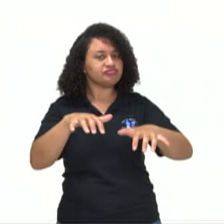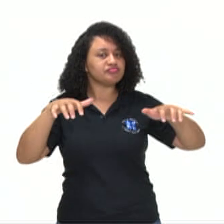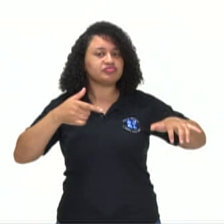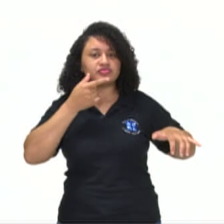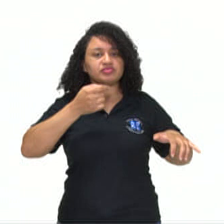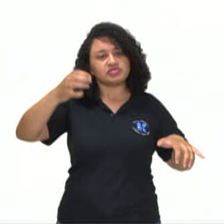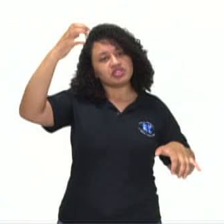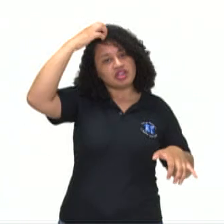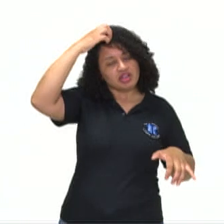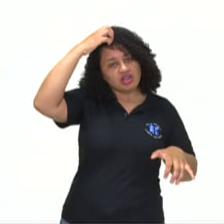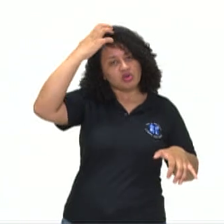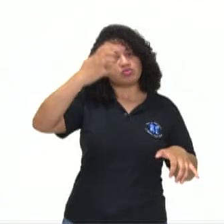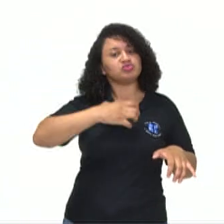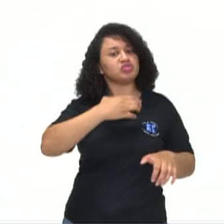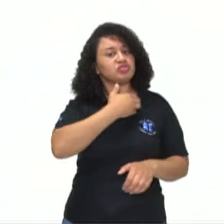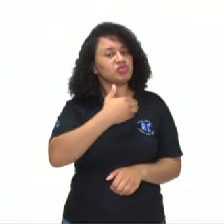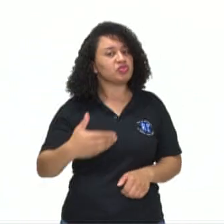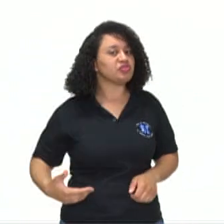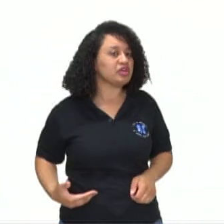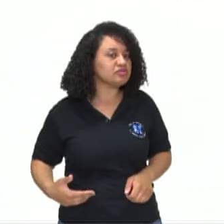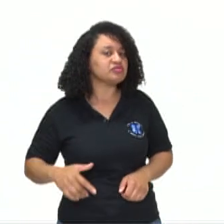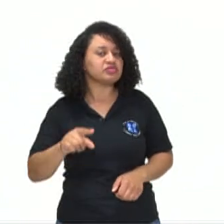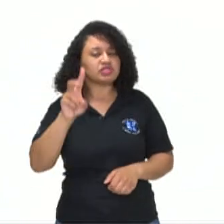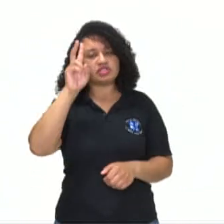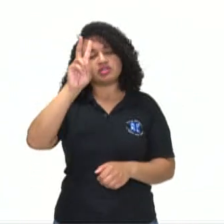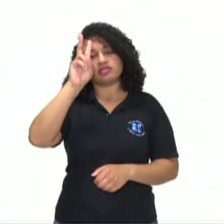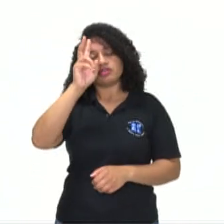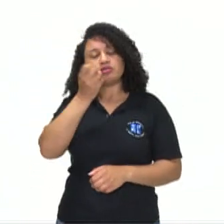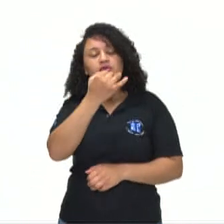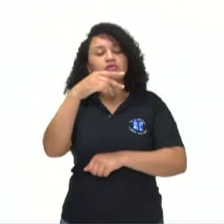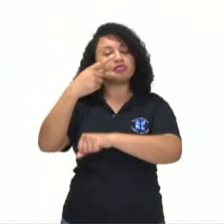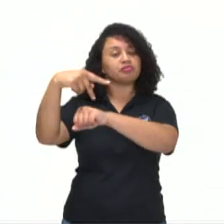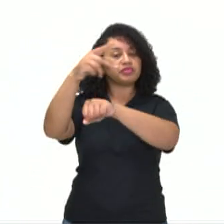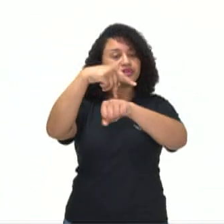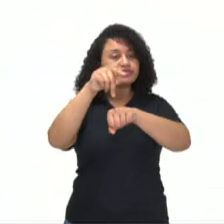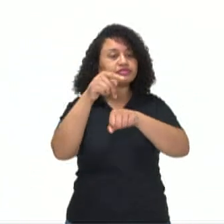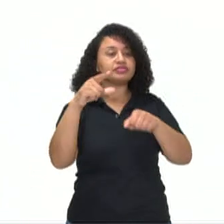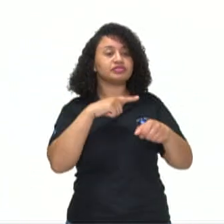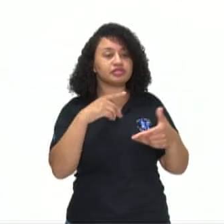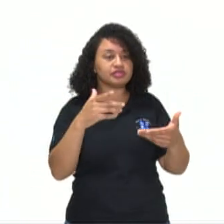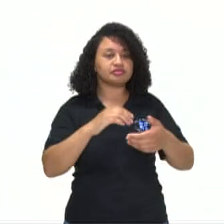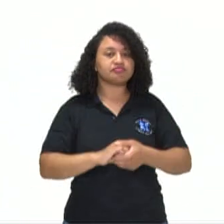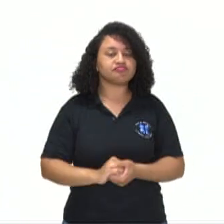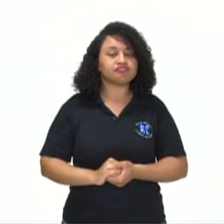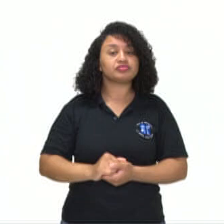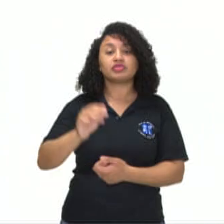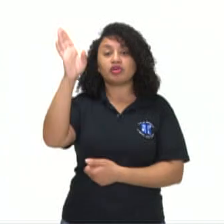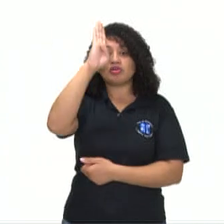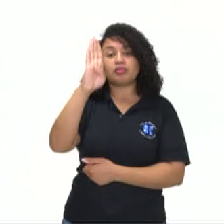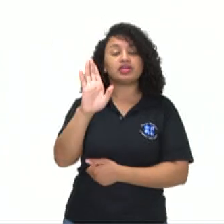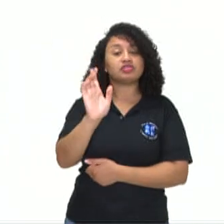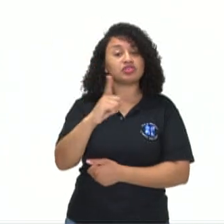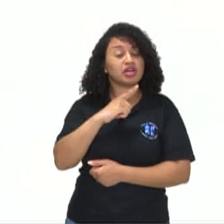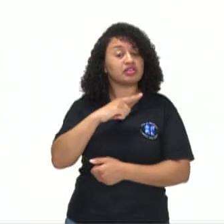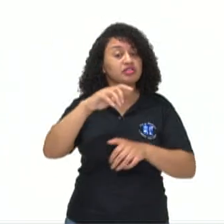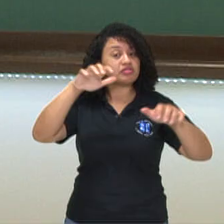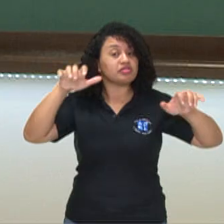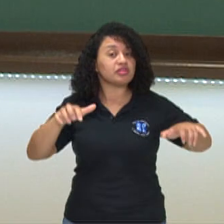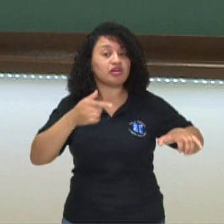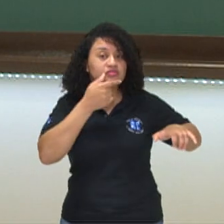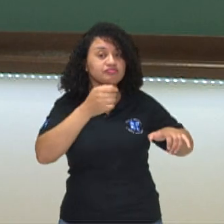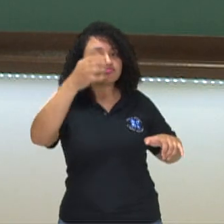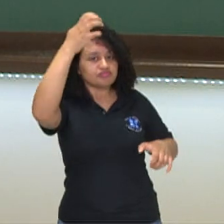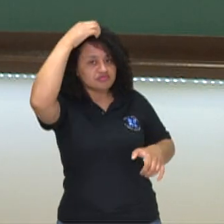como forma de governo? Né? Você se recorda de algum país? O Brasil já teve um monarca? Né? Em